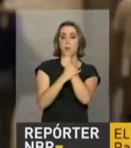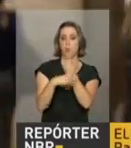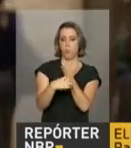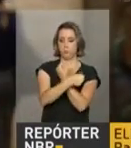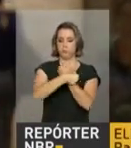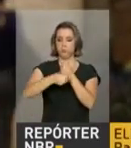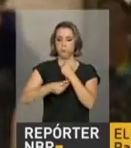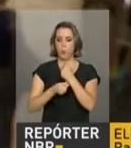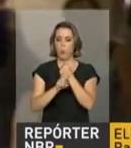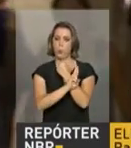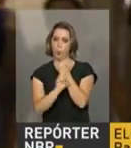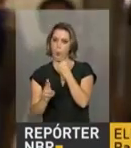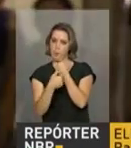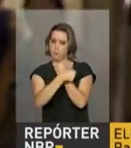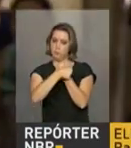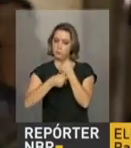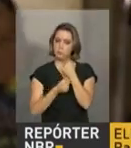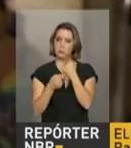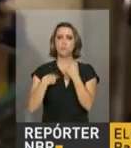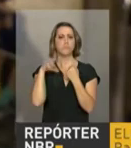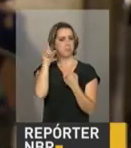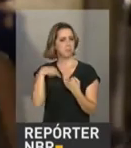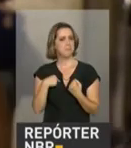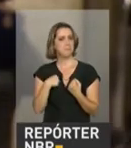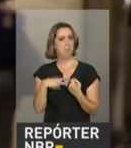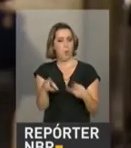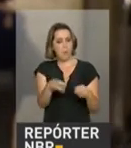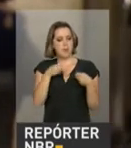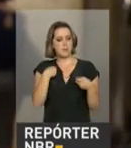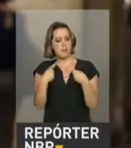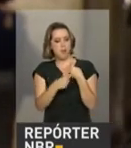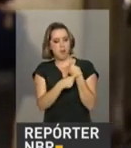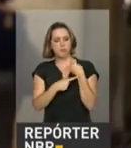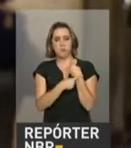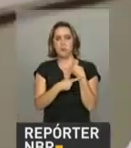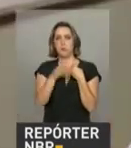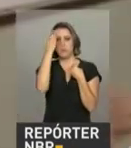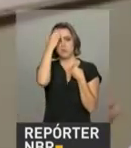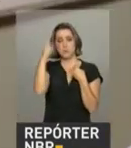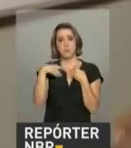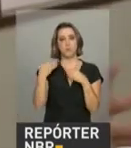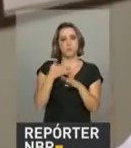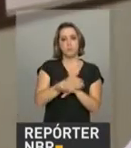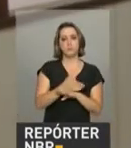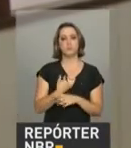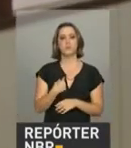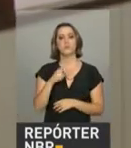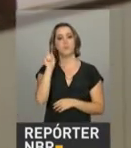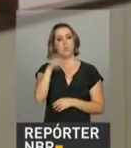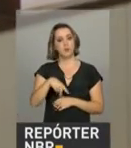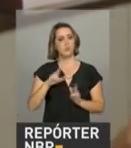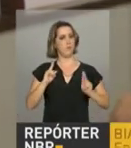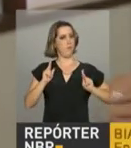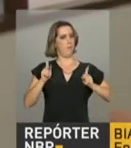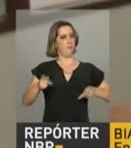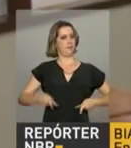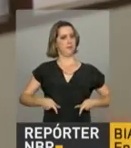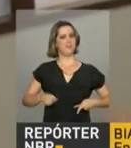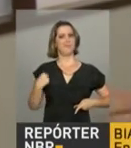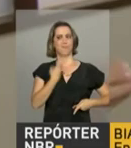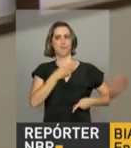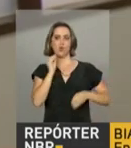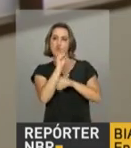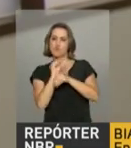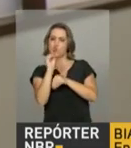identificação, é uma referência de que eu passei aqui, de que eles ficaram com os meus dados. serviu para humanizar, né? Que a gente começa a